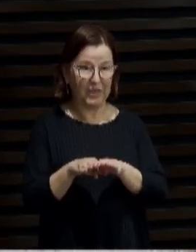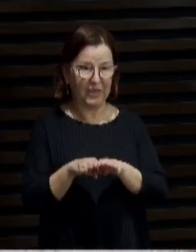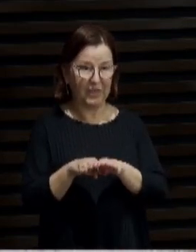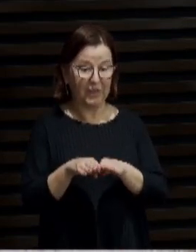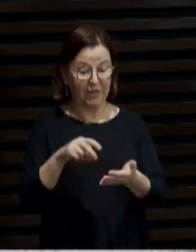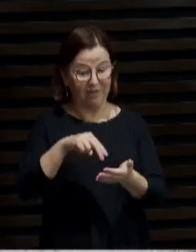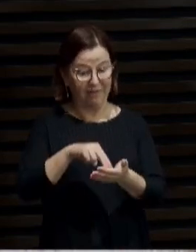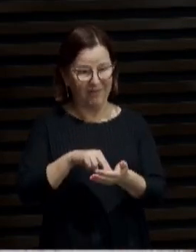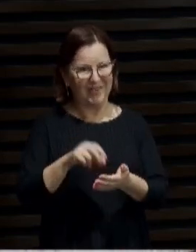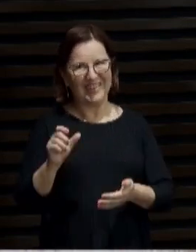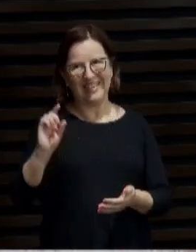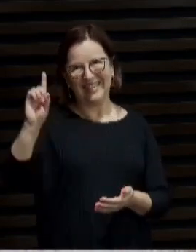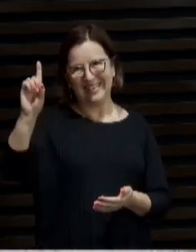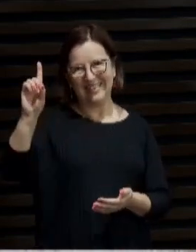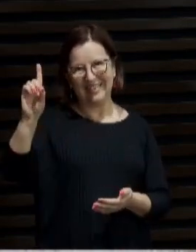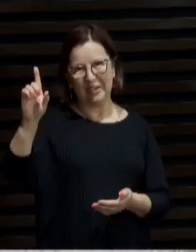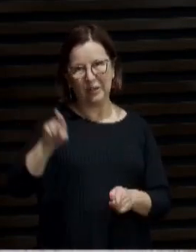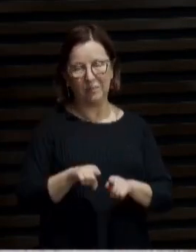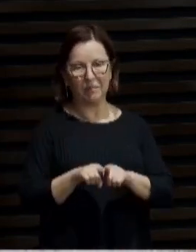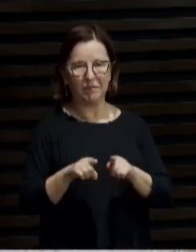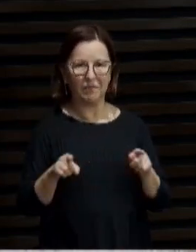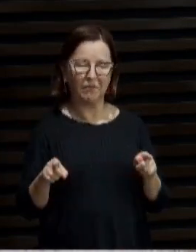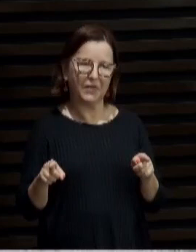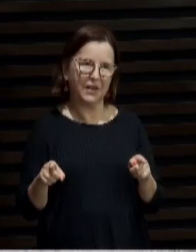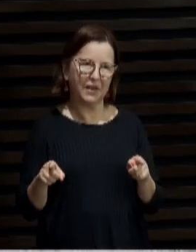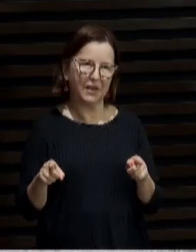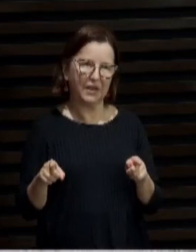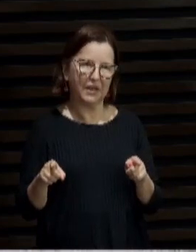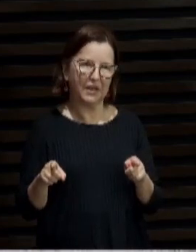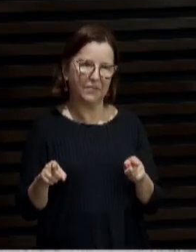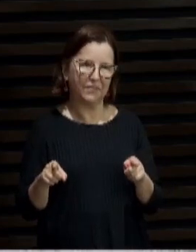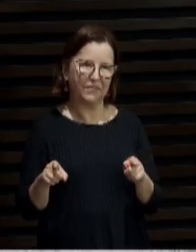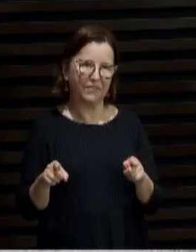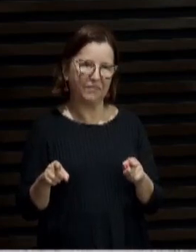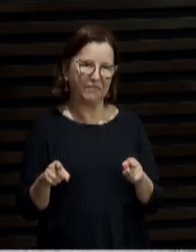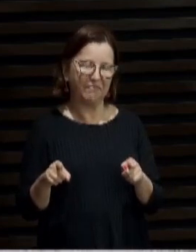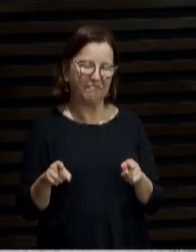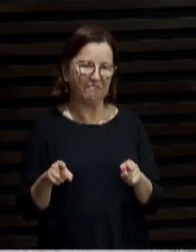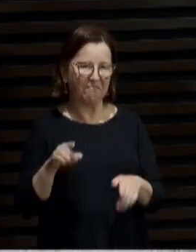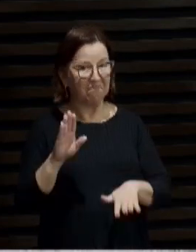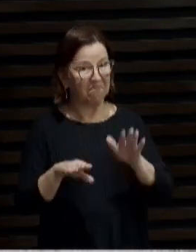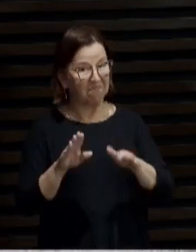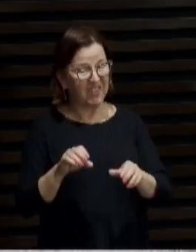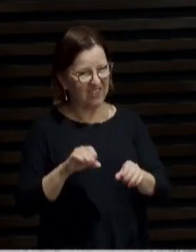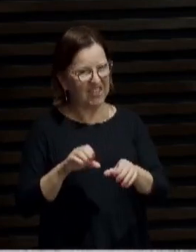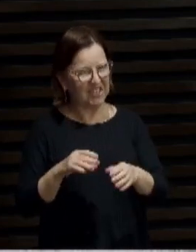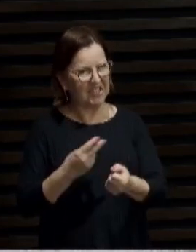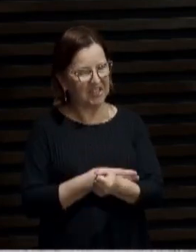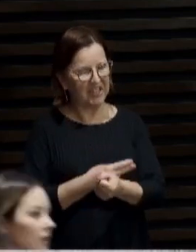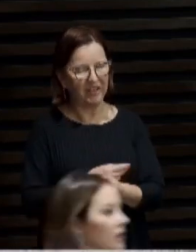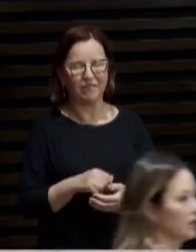Deus. Porém, eles toleravam ensinos errados no seio da igreja. Então, Éfeso tinha a doutrina